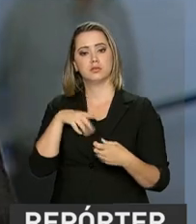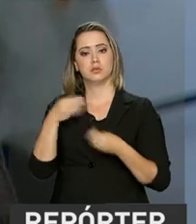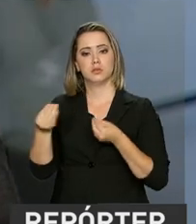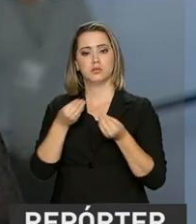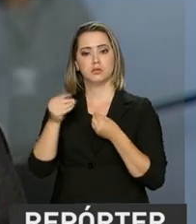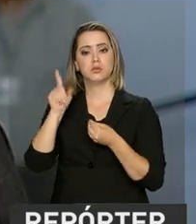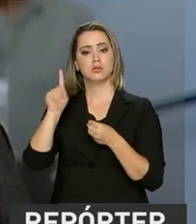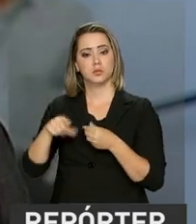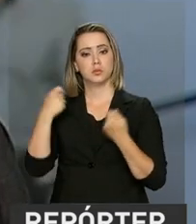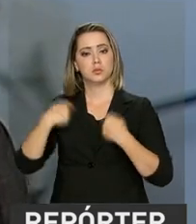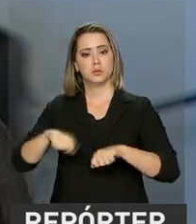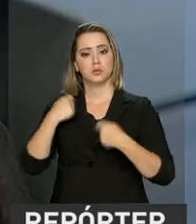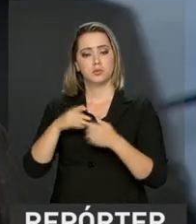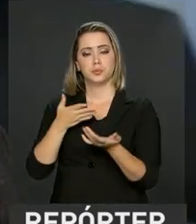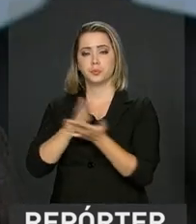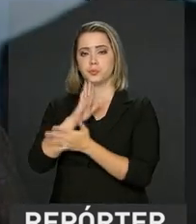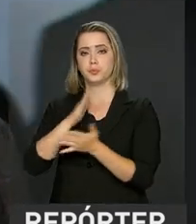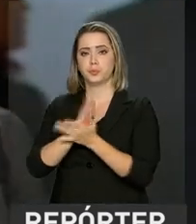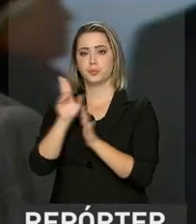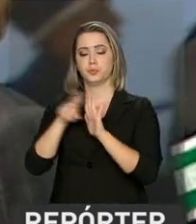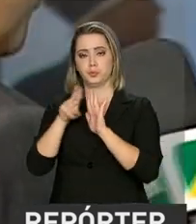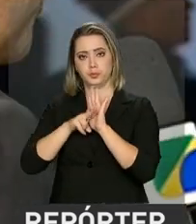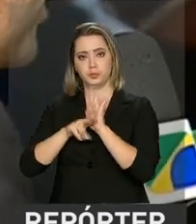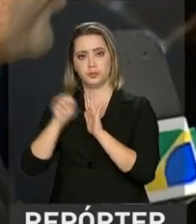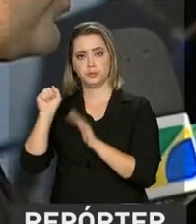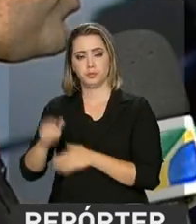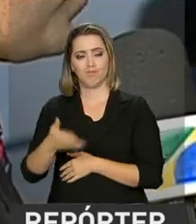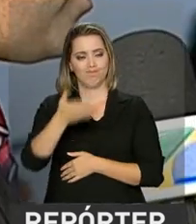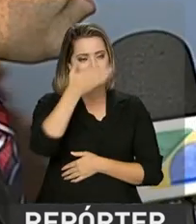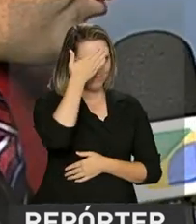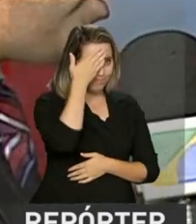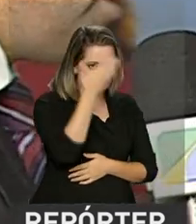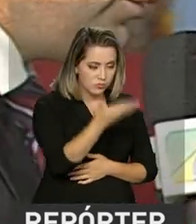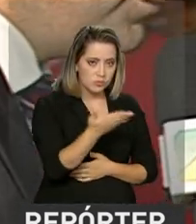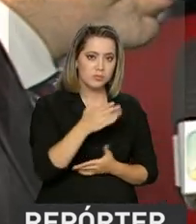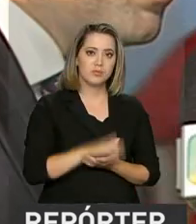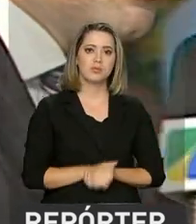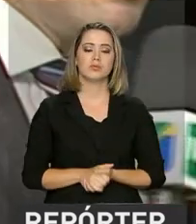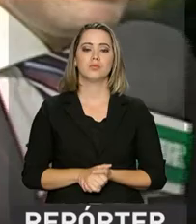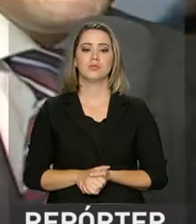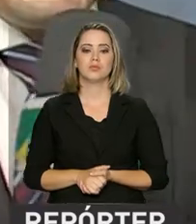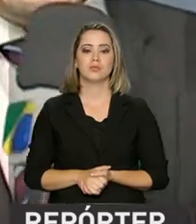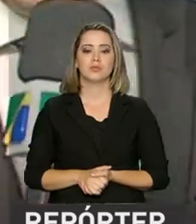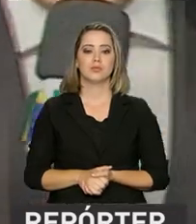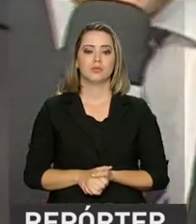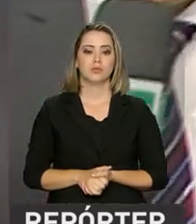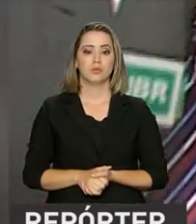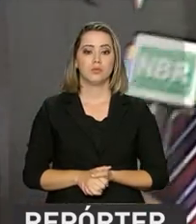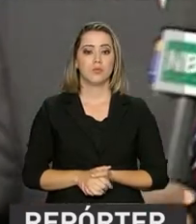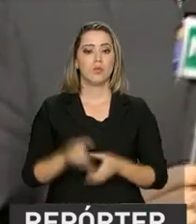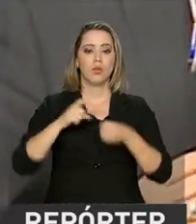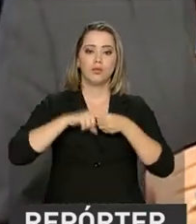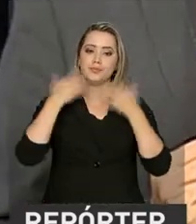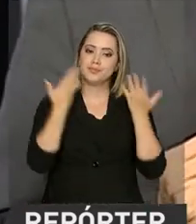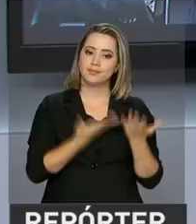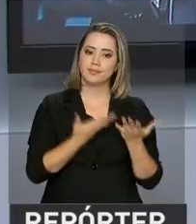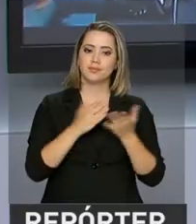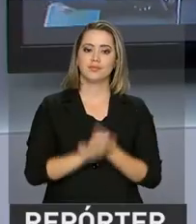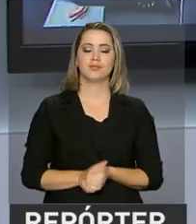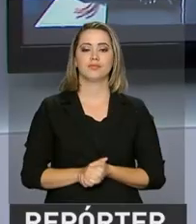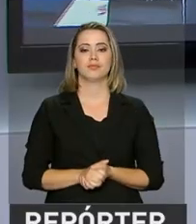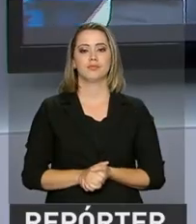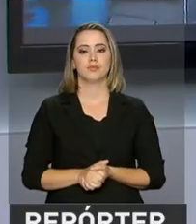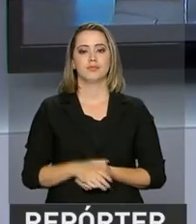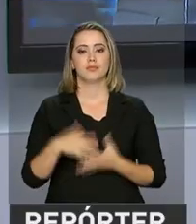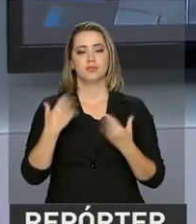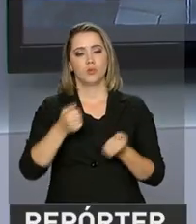como é imprescindível se aprovar essa reforma. Muito obrigado pela entrevista, deputado. Eu volto com você no estúdio, Jaime.